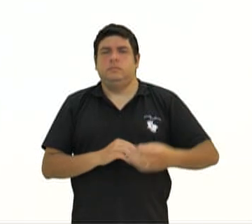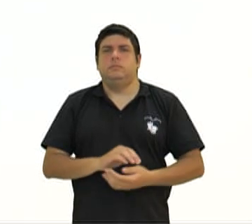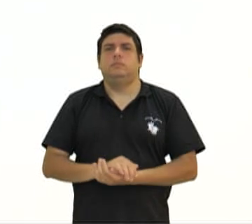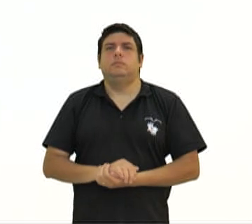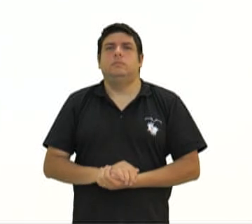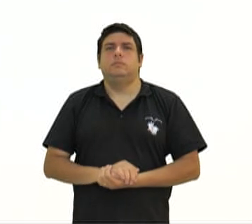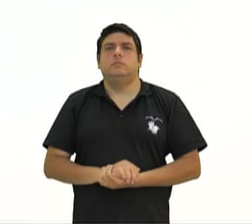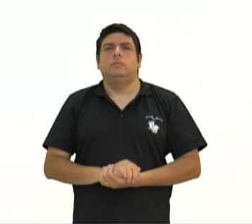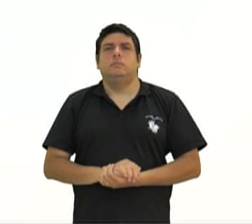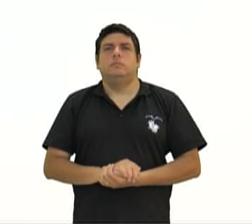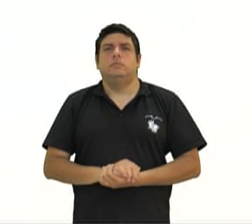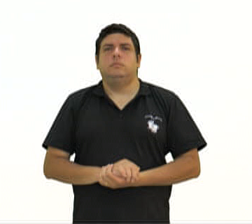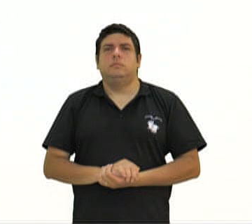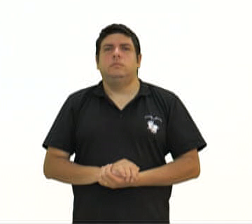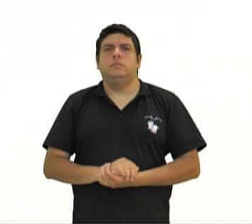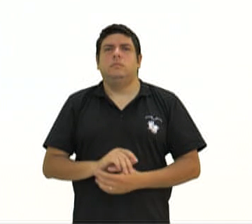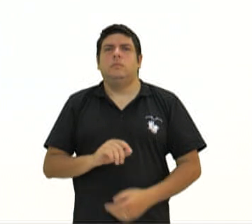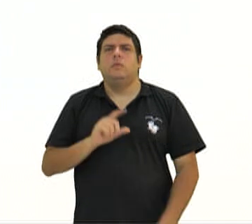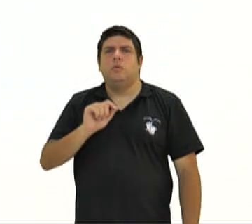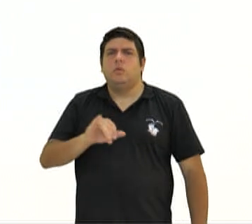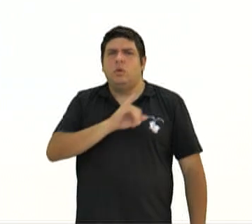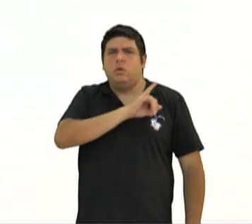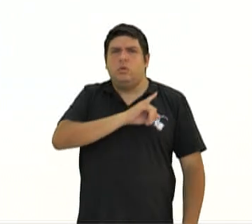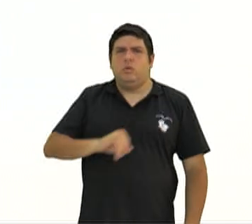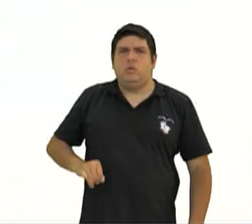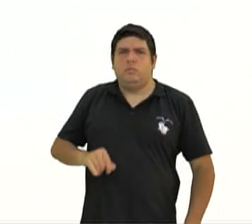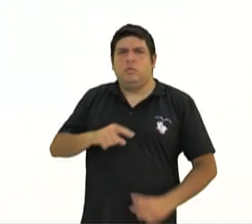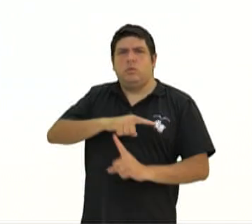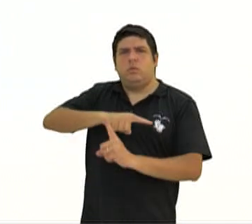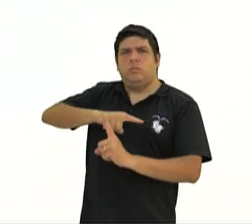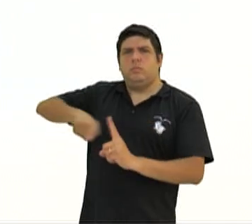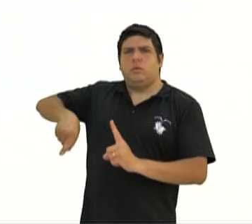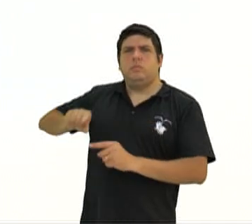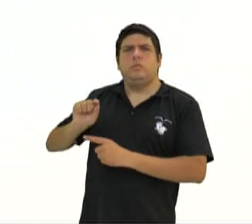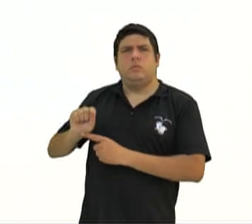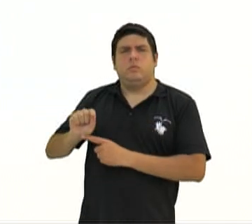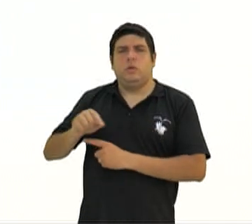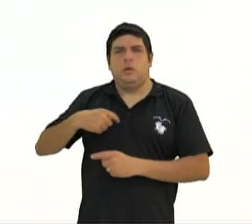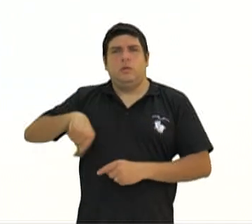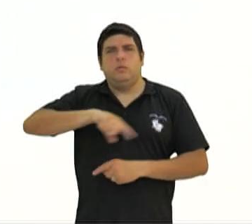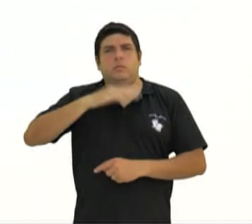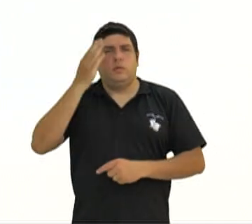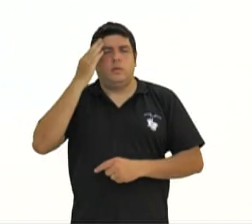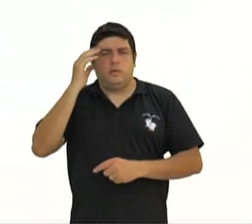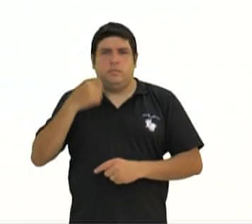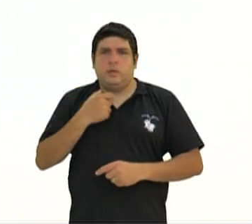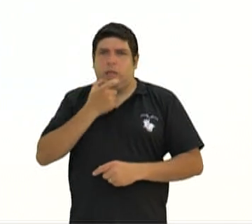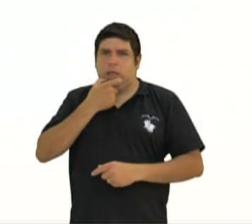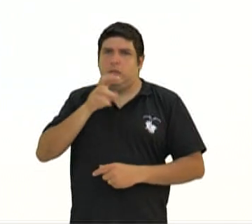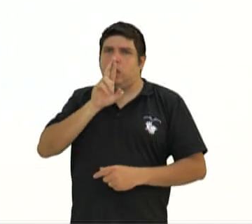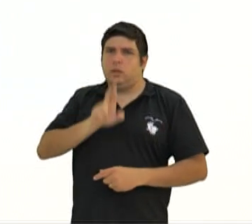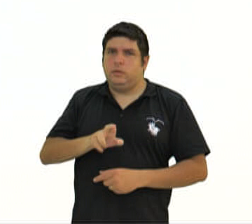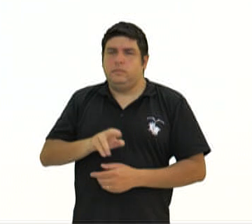emperor prohibited? O que o imperador proibiu? Sabemos o que foi? Em inglês eu quero a resposta. Number 4.